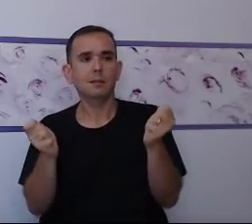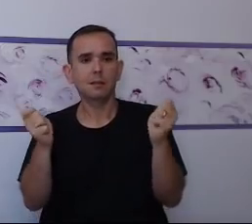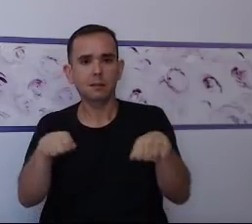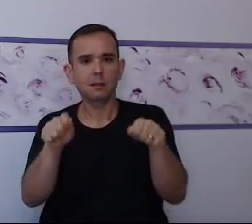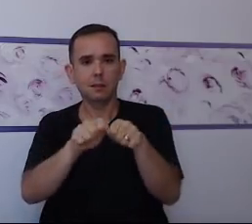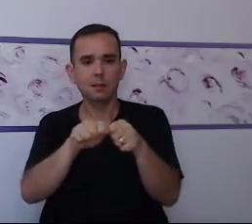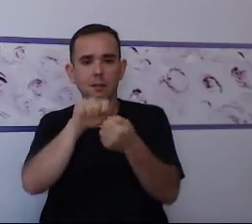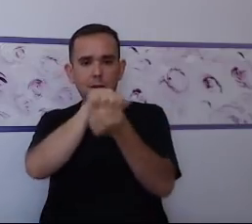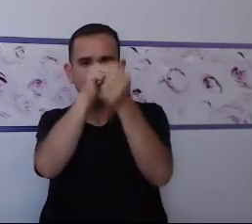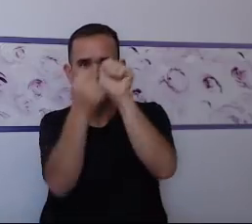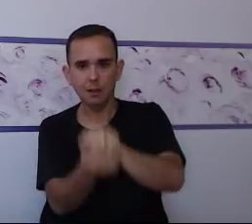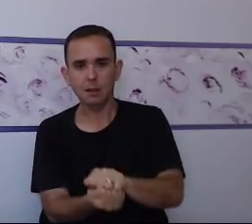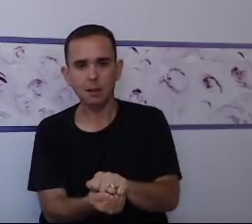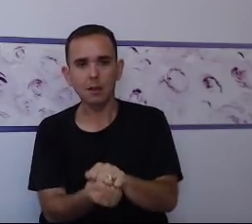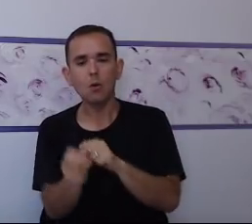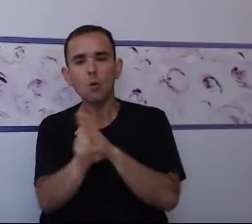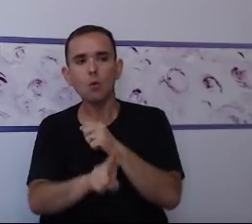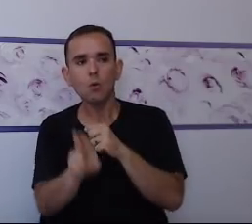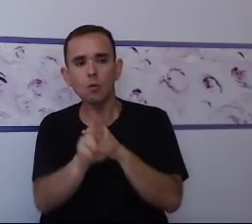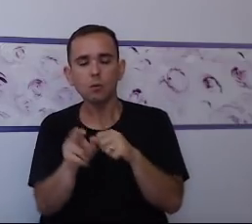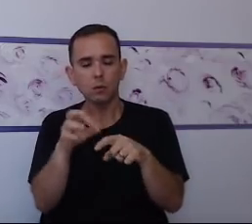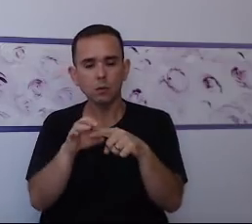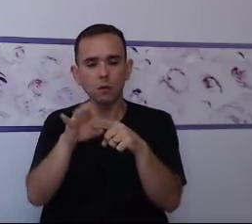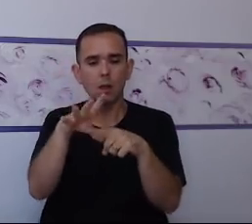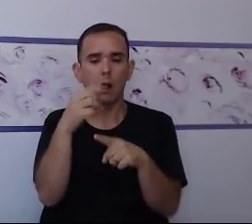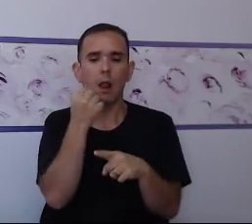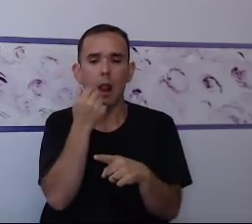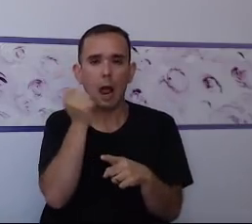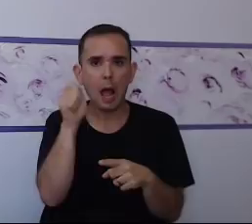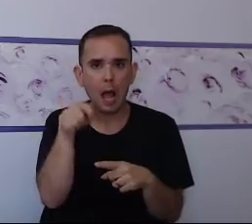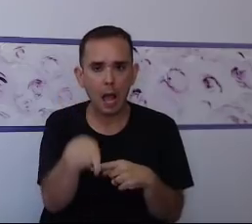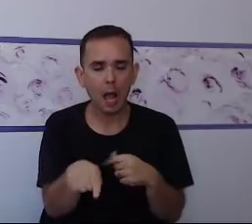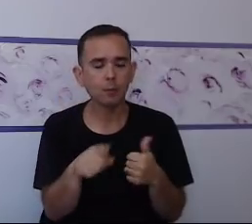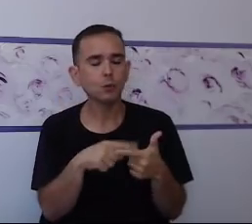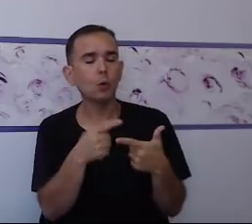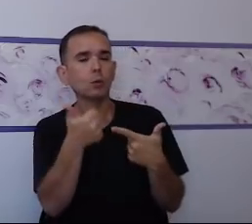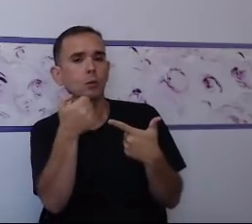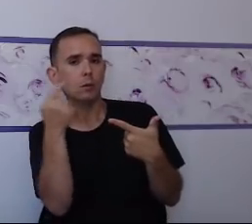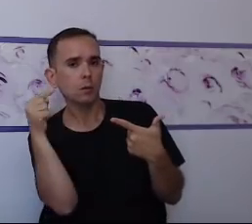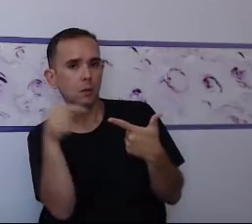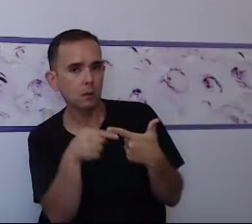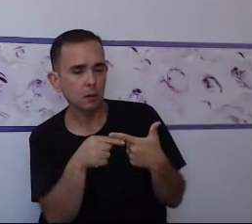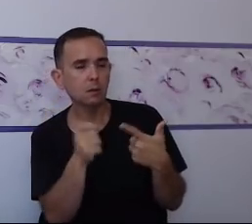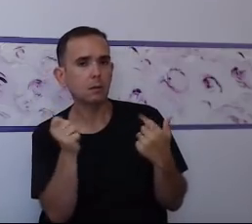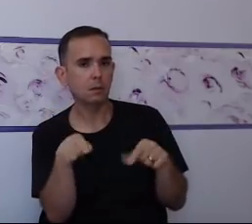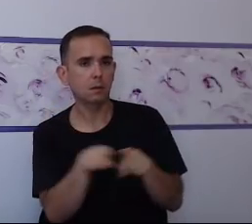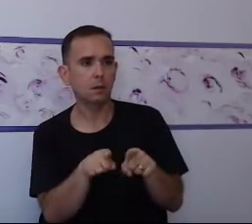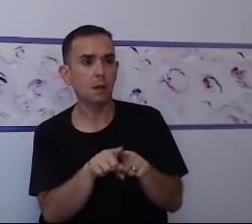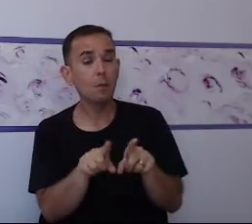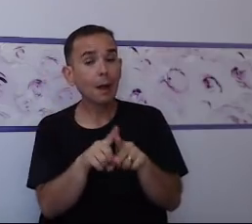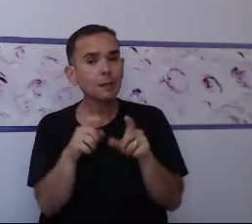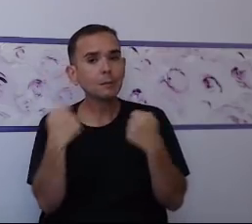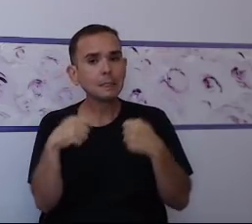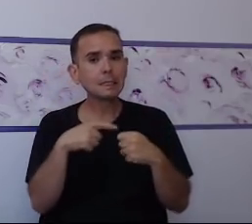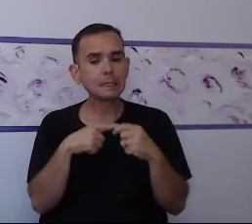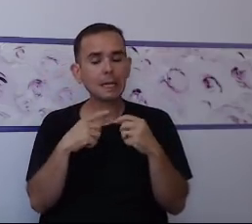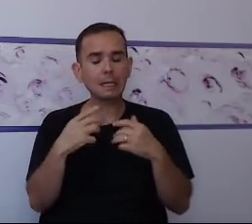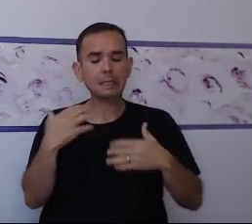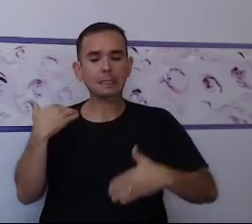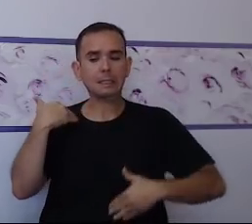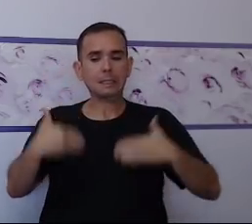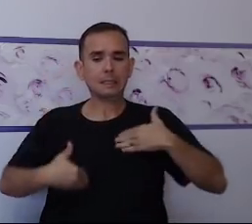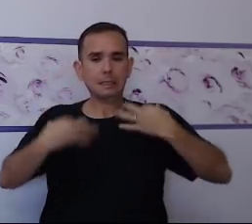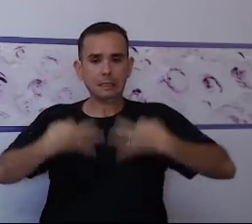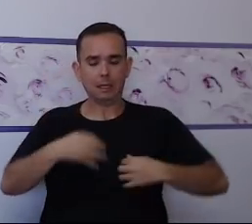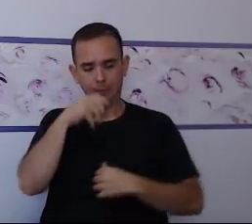forma adequada, fazendo uso do engrossador de lápis, se preciso, ou de uma ponteira, que seja. Mas primeiro ele tem que estar bem posicionado, tá?